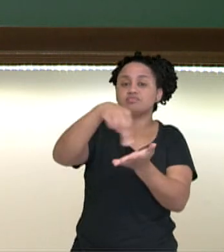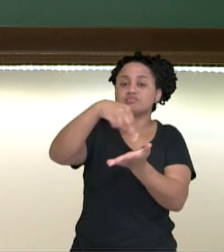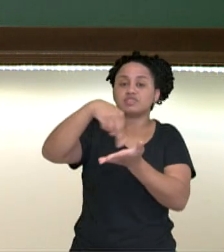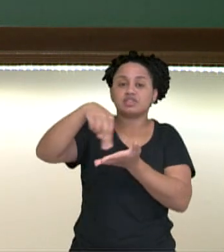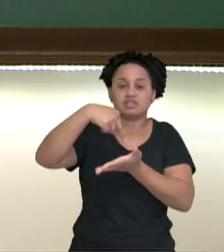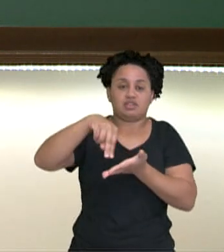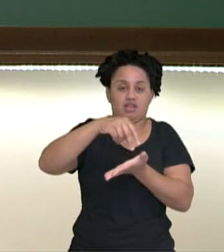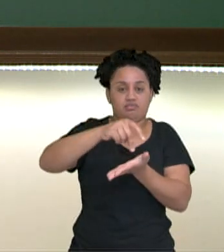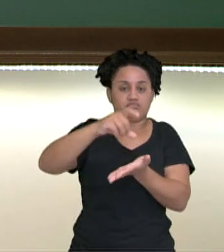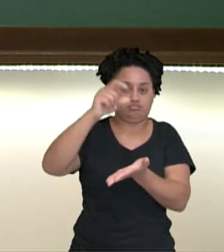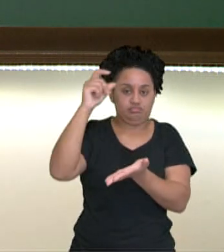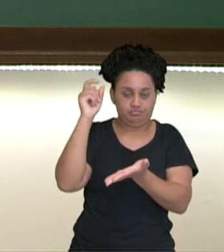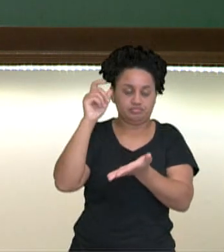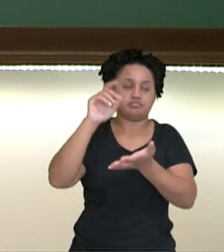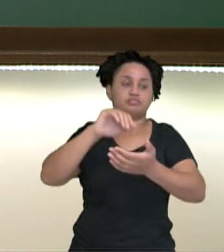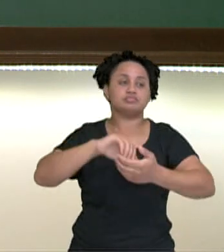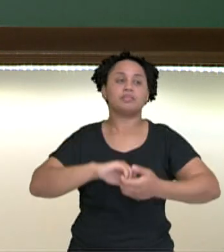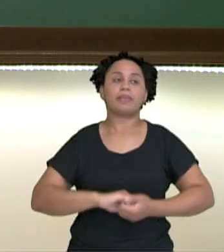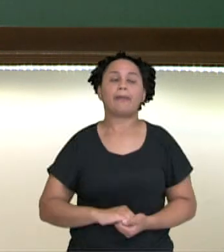da época dançavam.